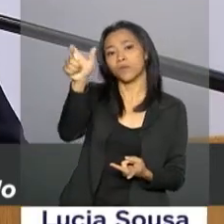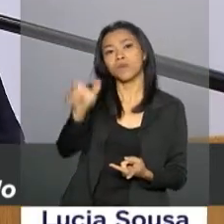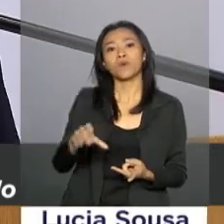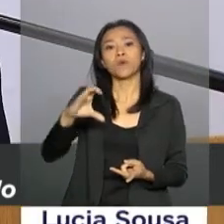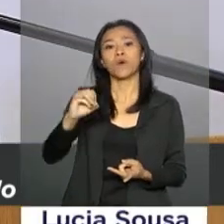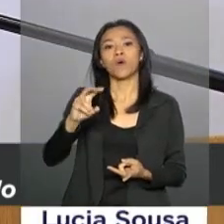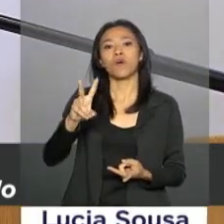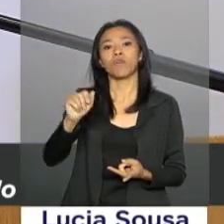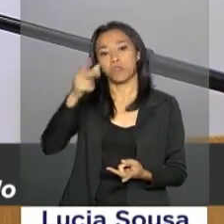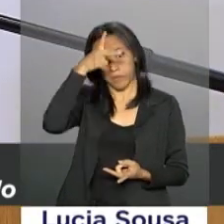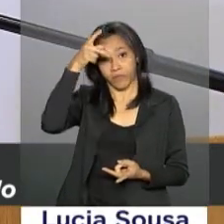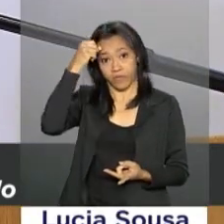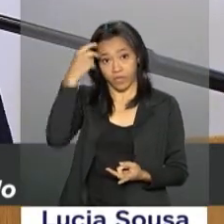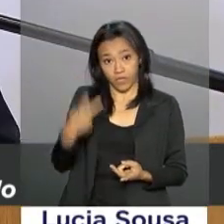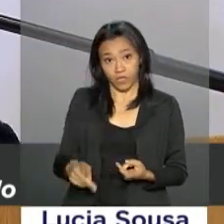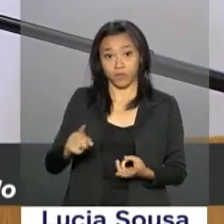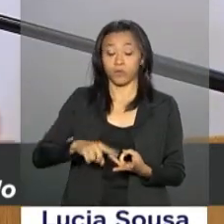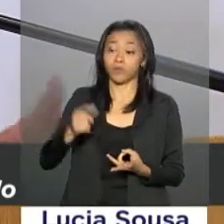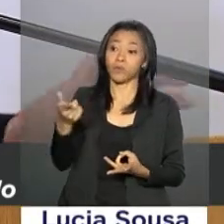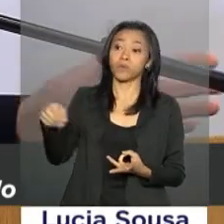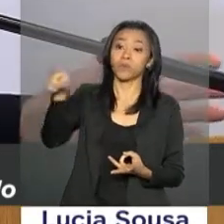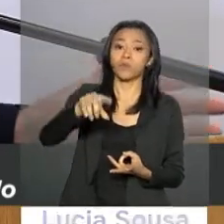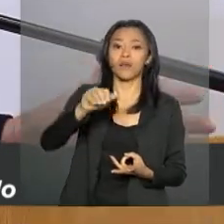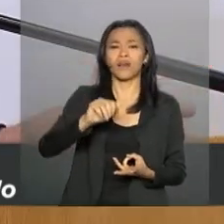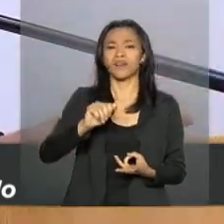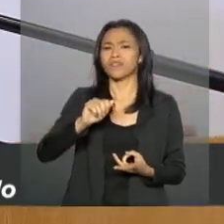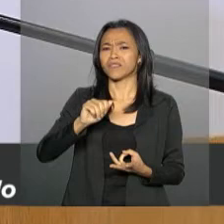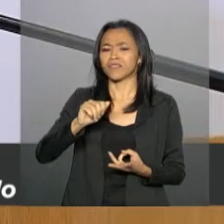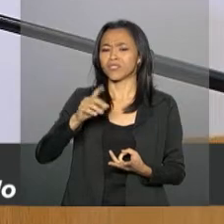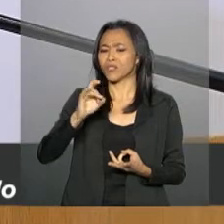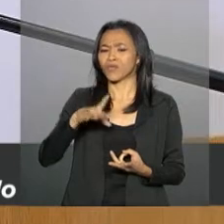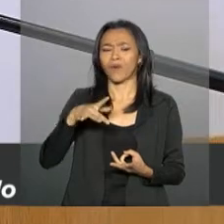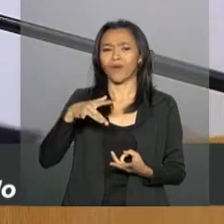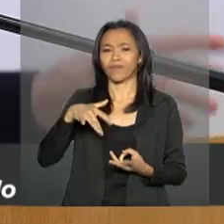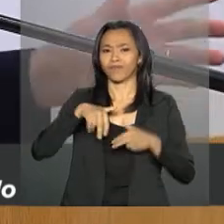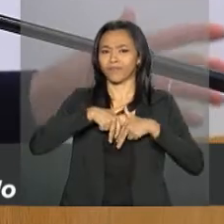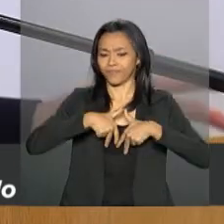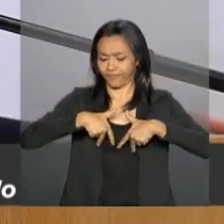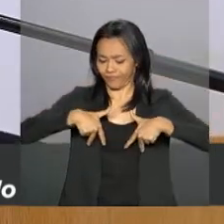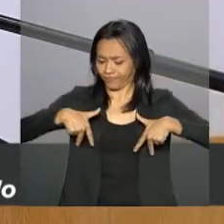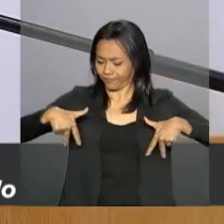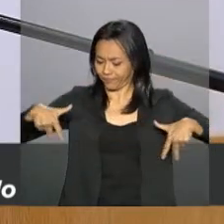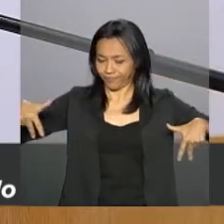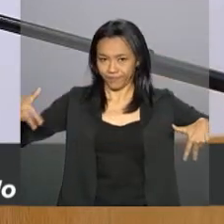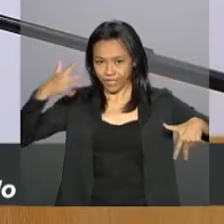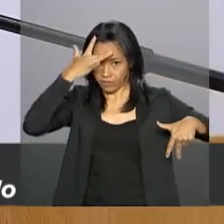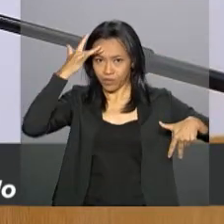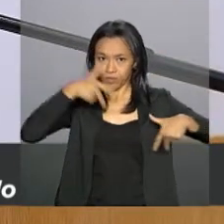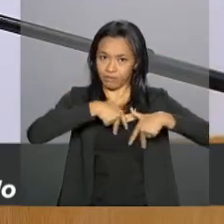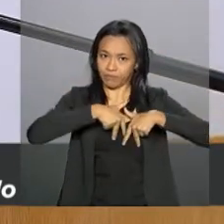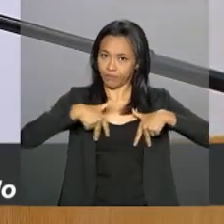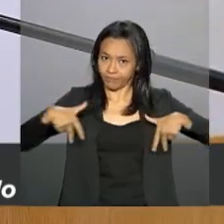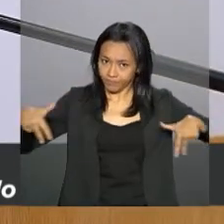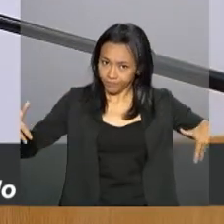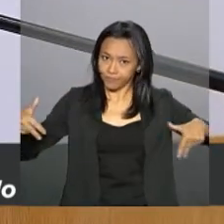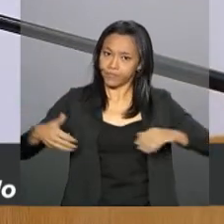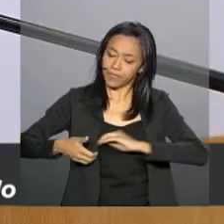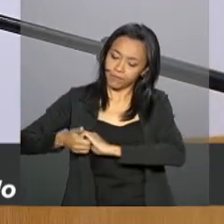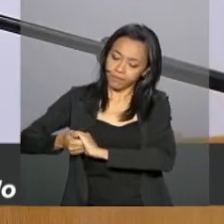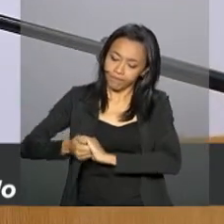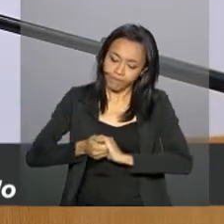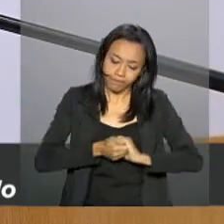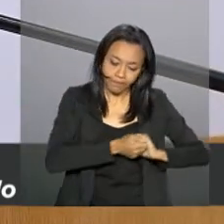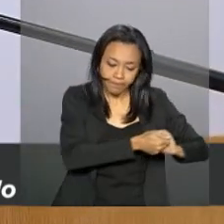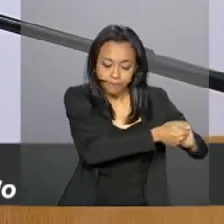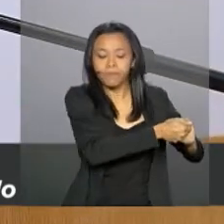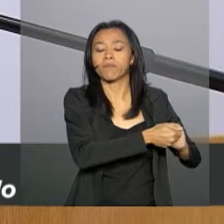Covas, prefeito, o Mágino, o Alexandre. Vou cumprimentar a sua bancada, que está aqui na frente, né? E estendendo o cumprimento